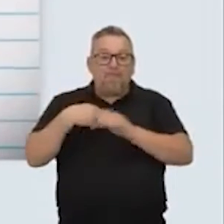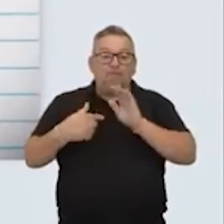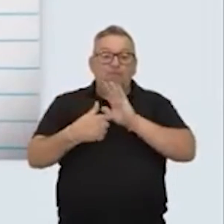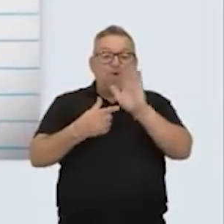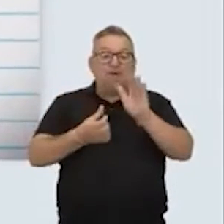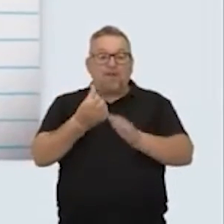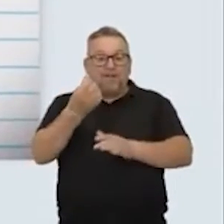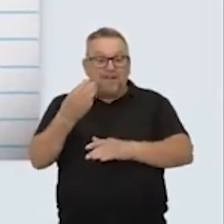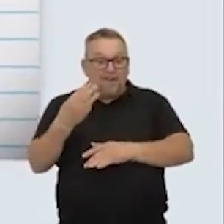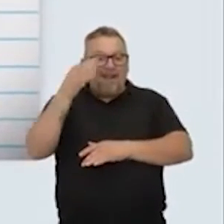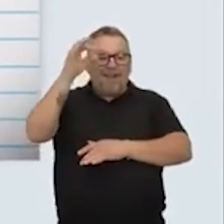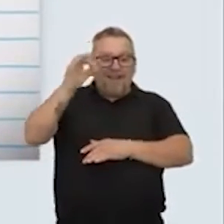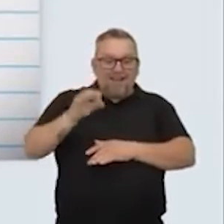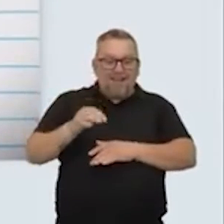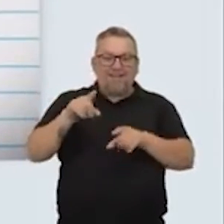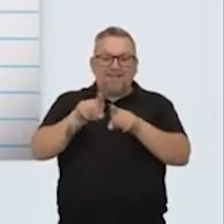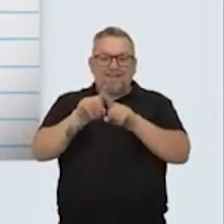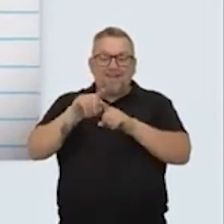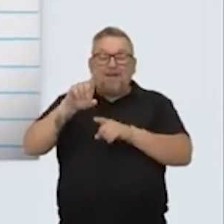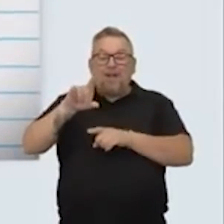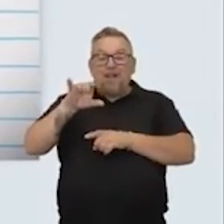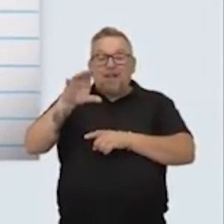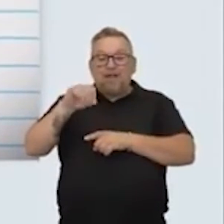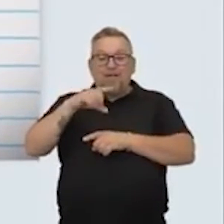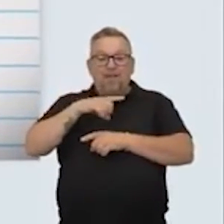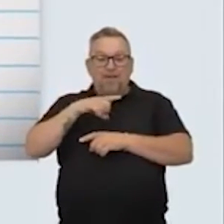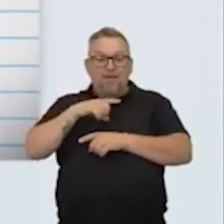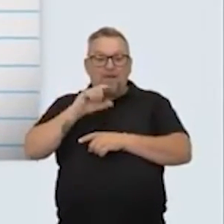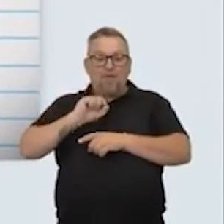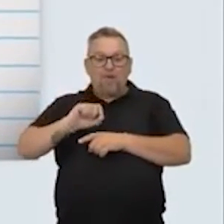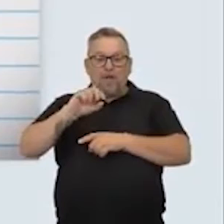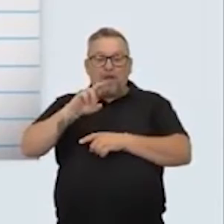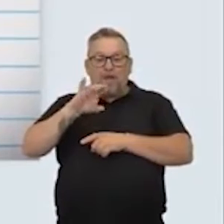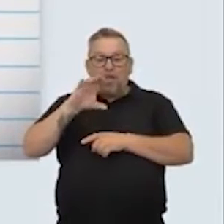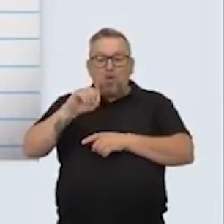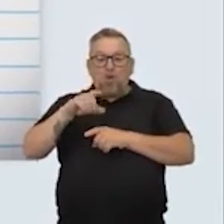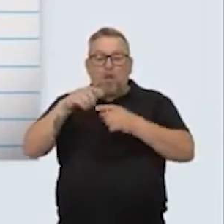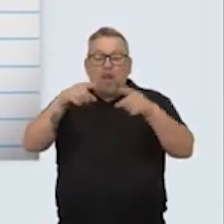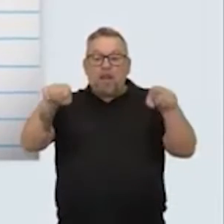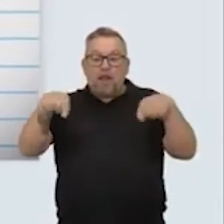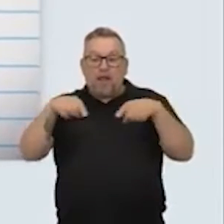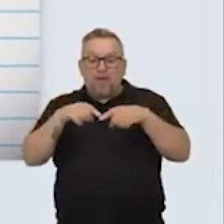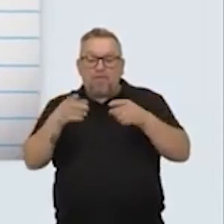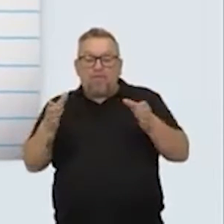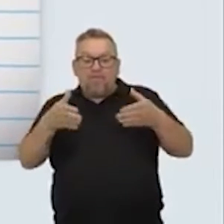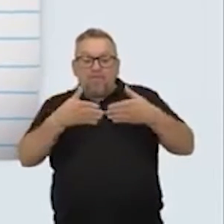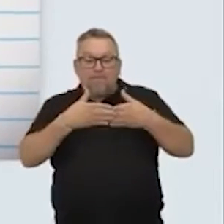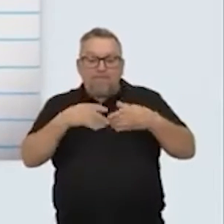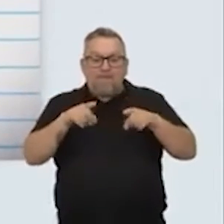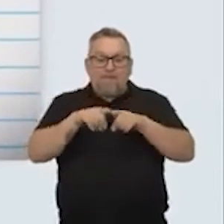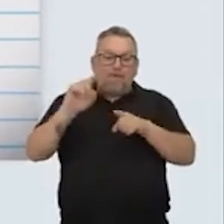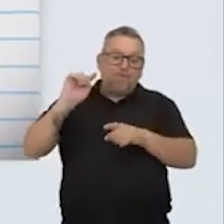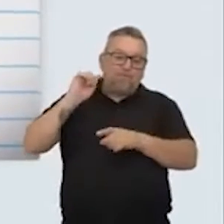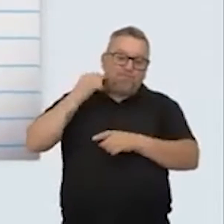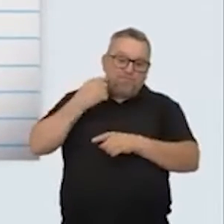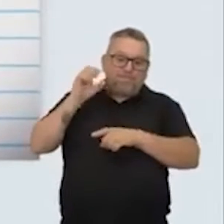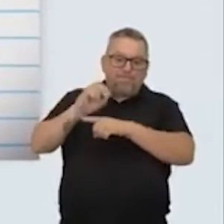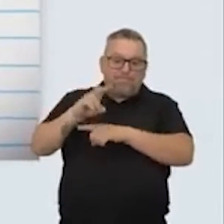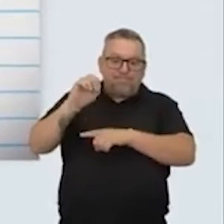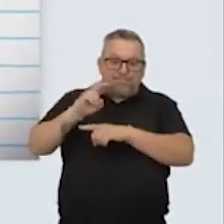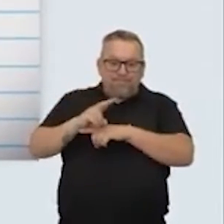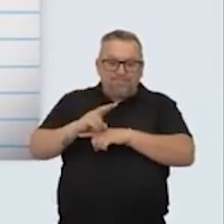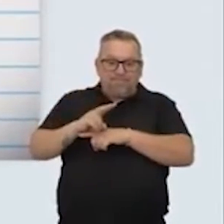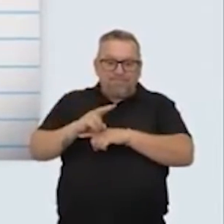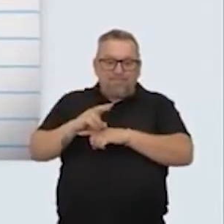63% dos depósitos de lixo no Brasil estão em rios, lagos e restingas. Também os agrotóxicos, o mercúrio dos garimpos e o